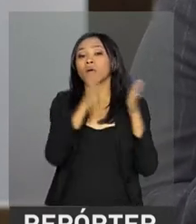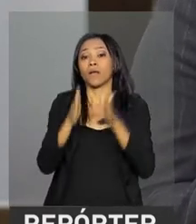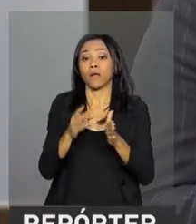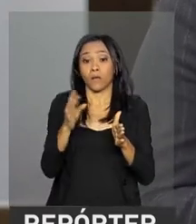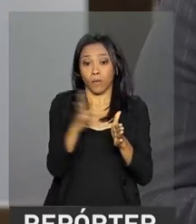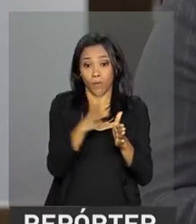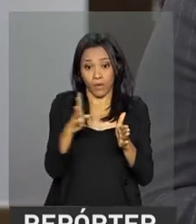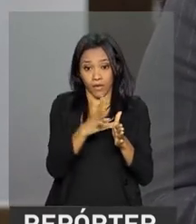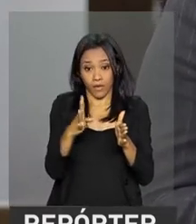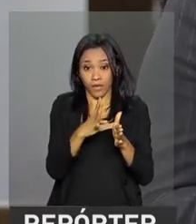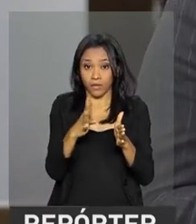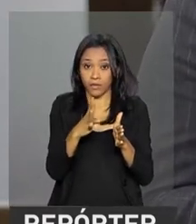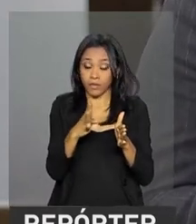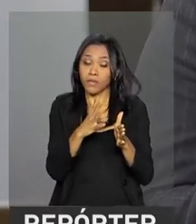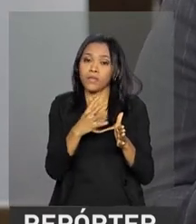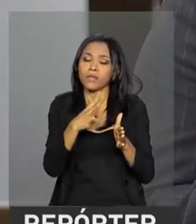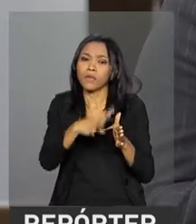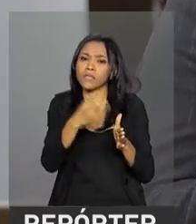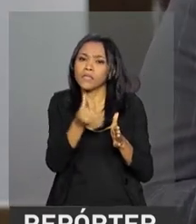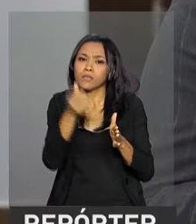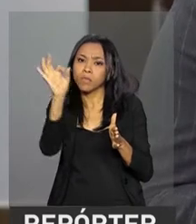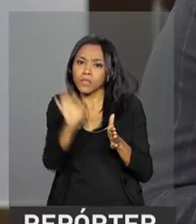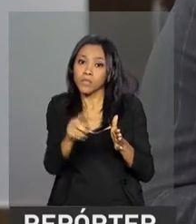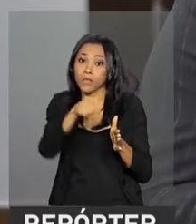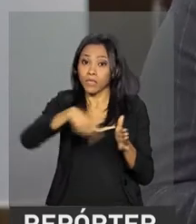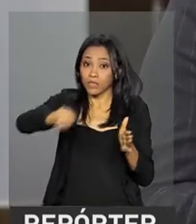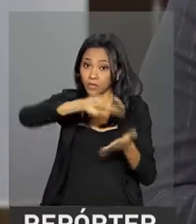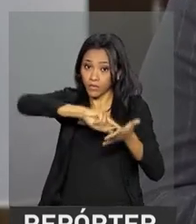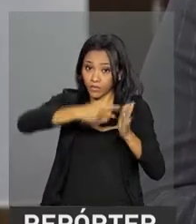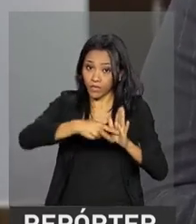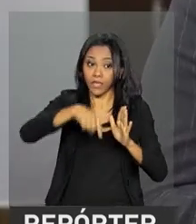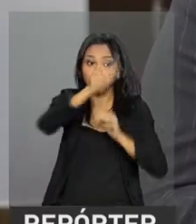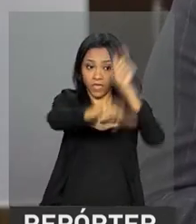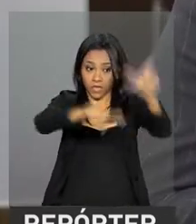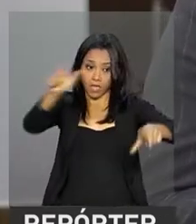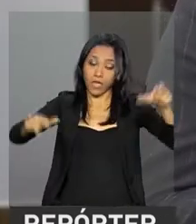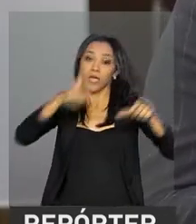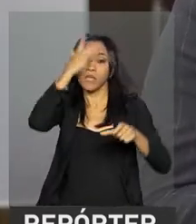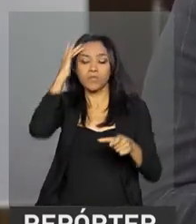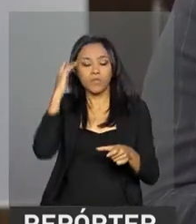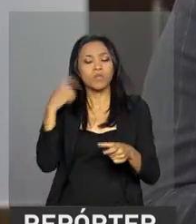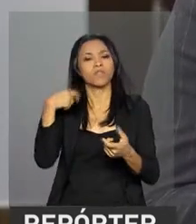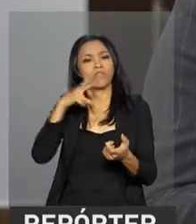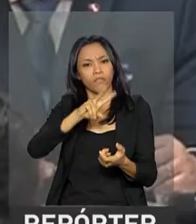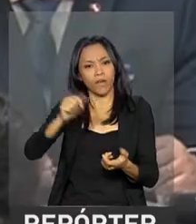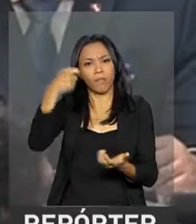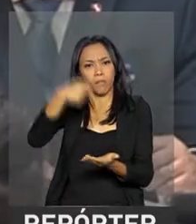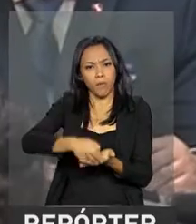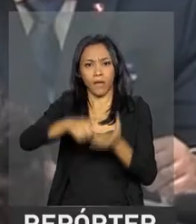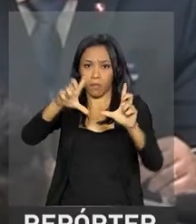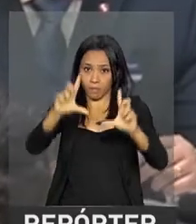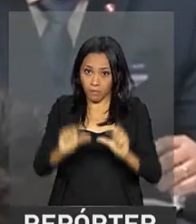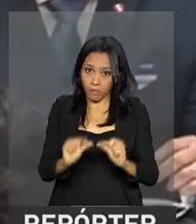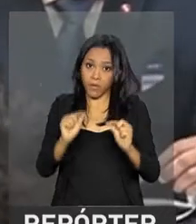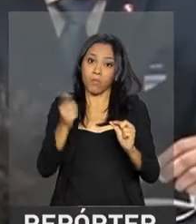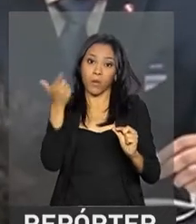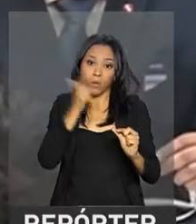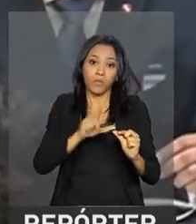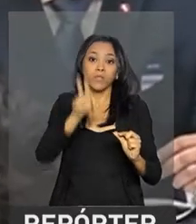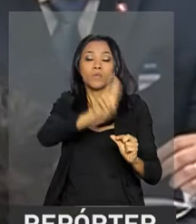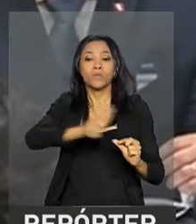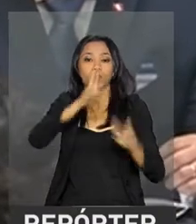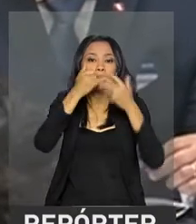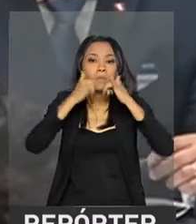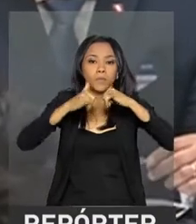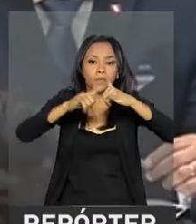40,46%, o que significa que o consumidor vai pagar menos que o previsto para ter mais energia. Foram negociados os 11